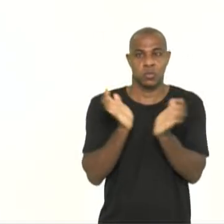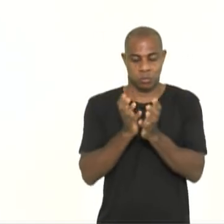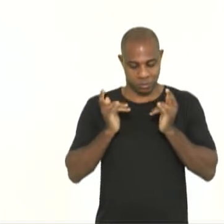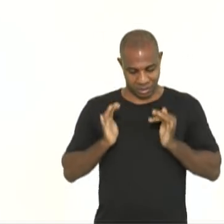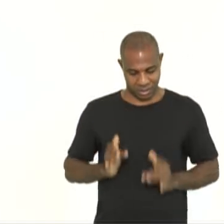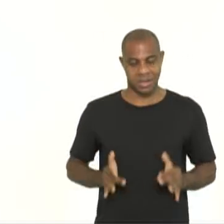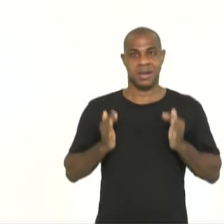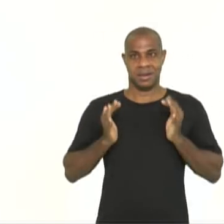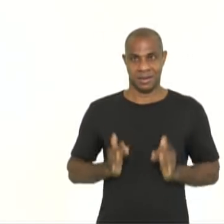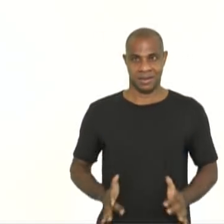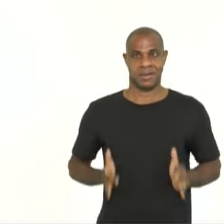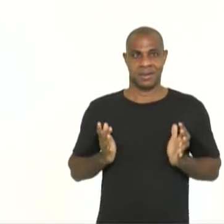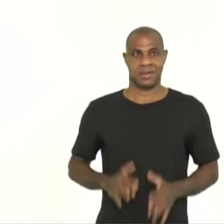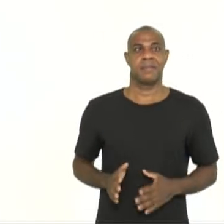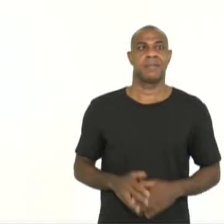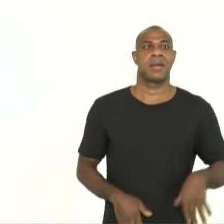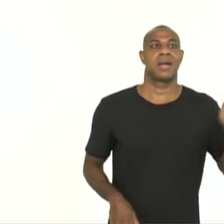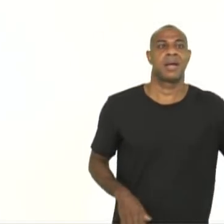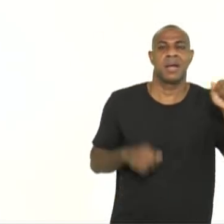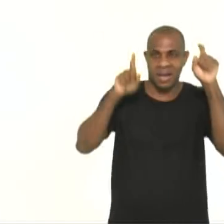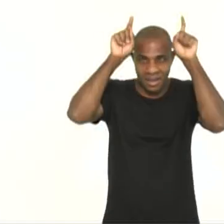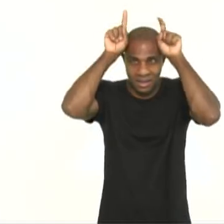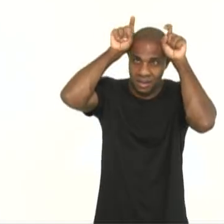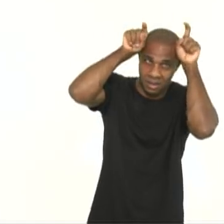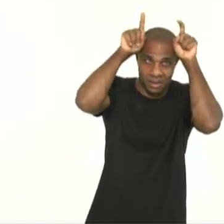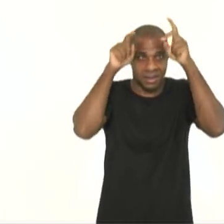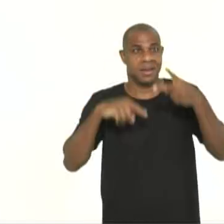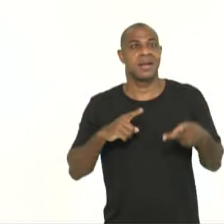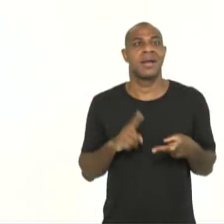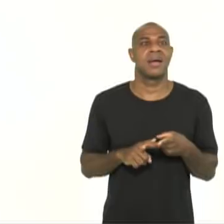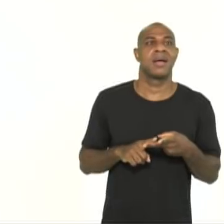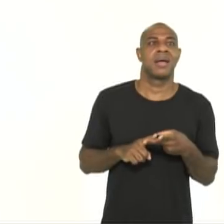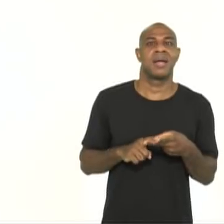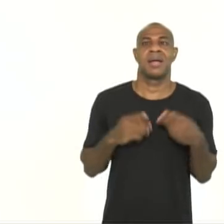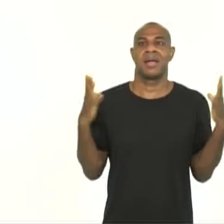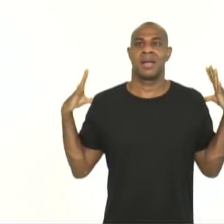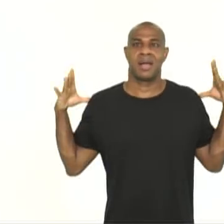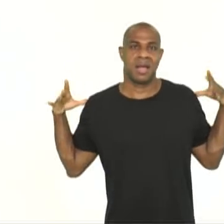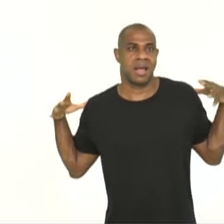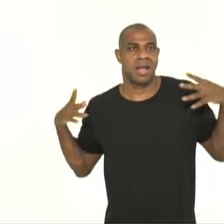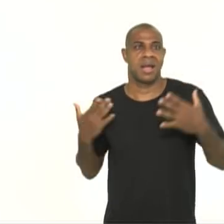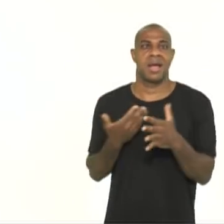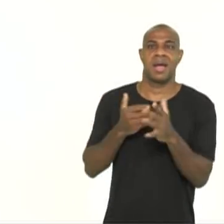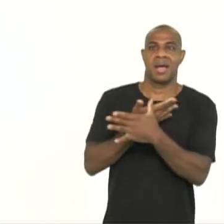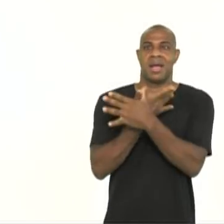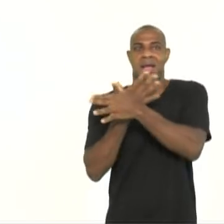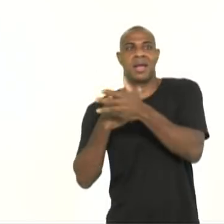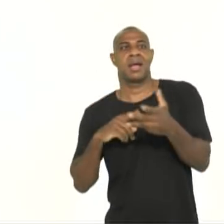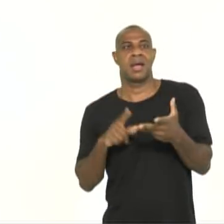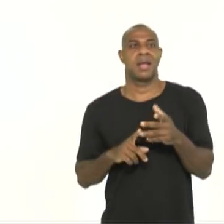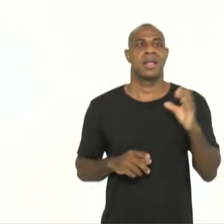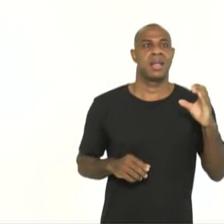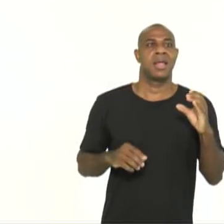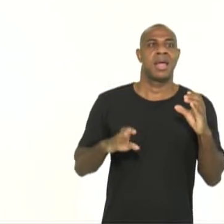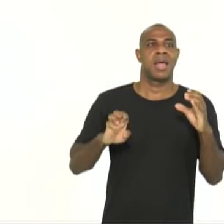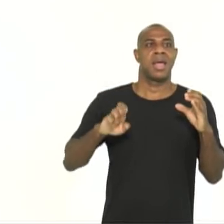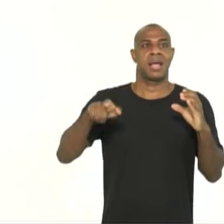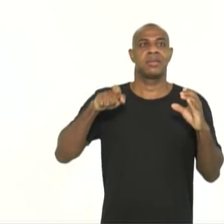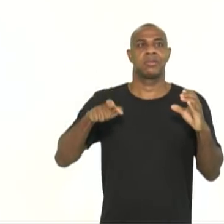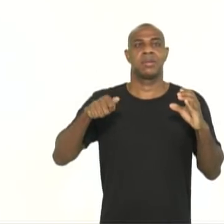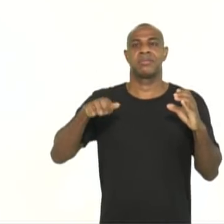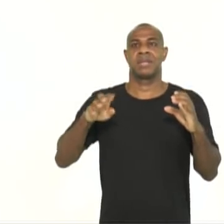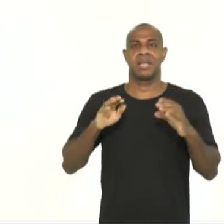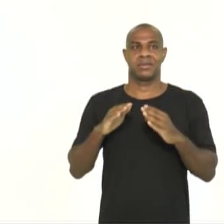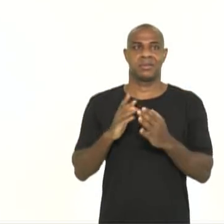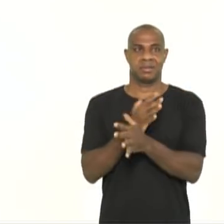na letra A, antenas, na letra B, asas, na letra C, exoesqueleto e na